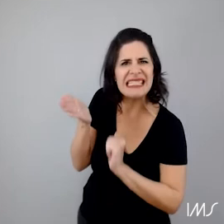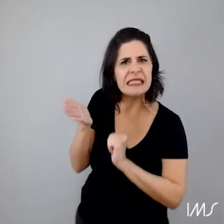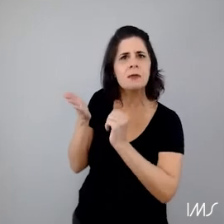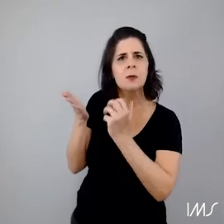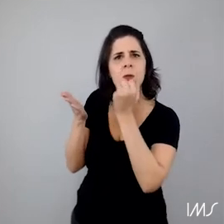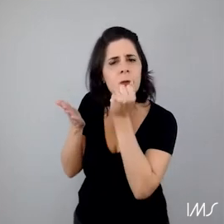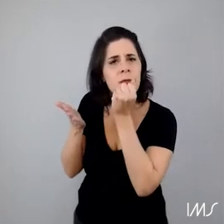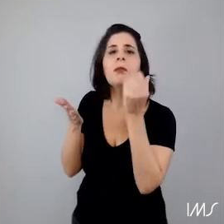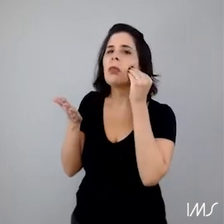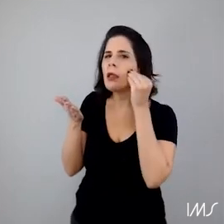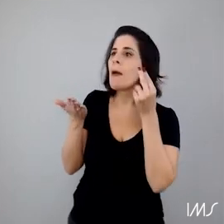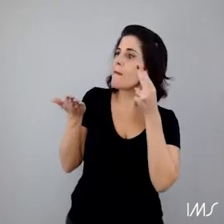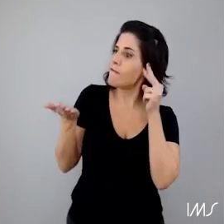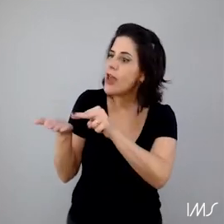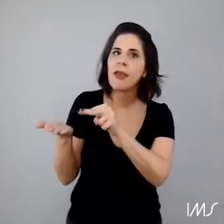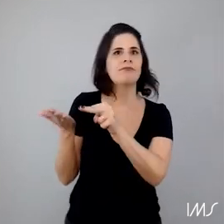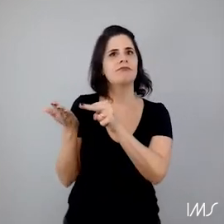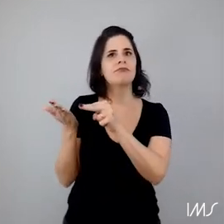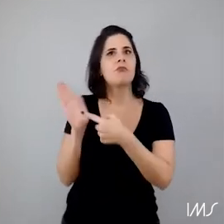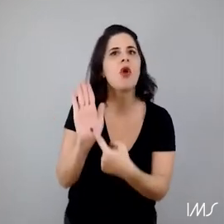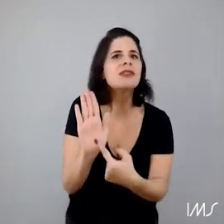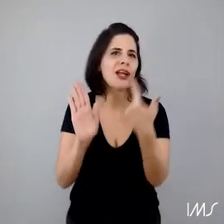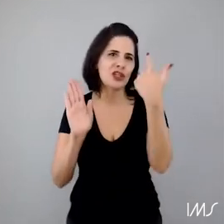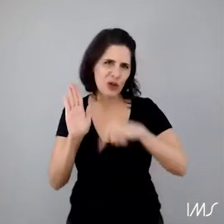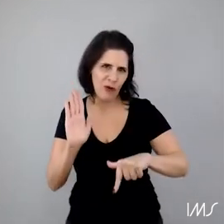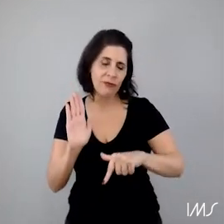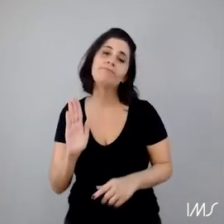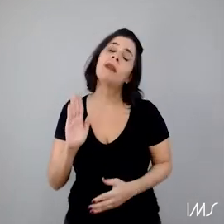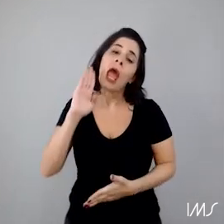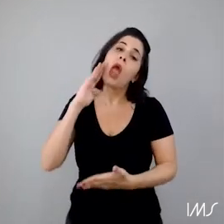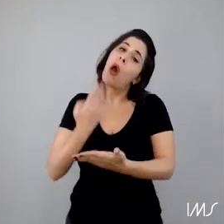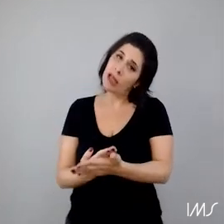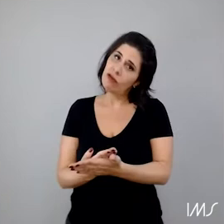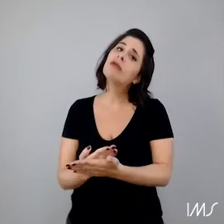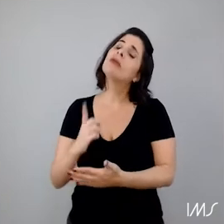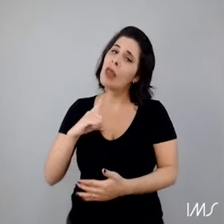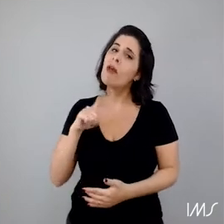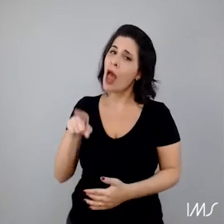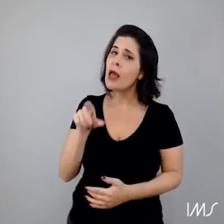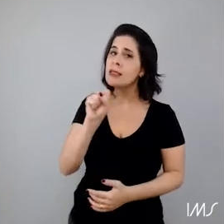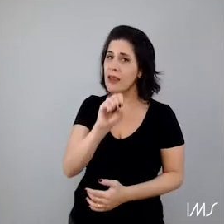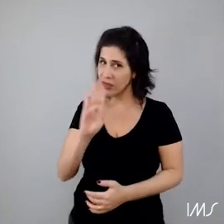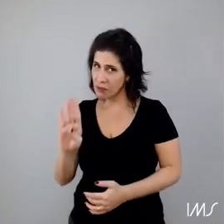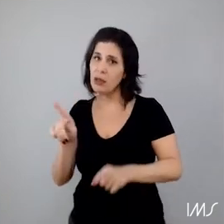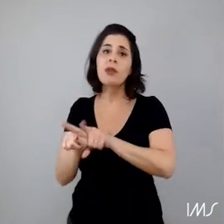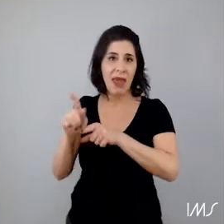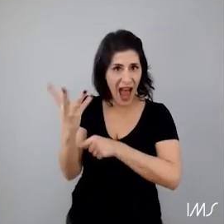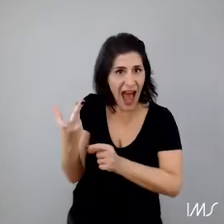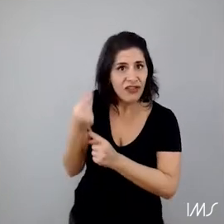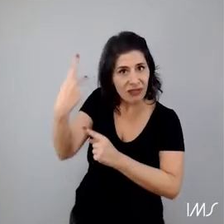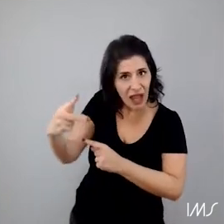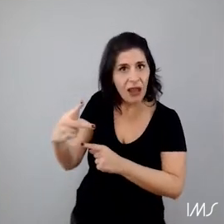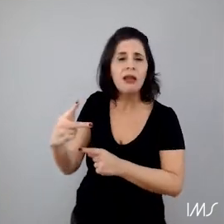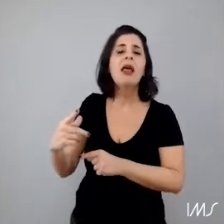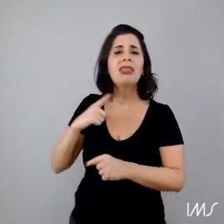sociais, históricos e culturais. Eu acredito que Estefânia Abreu e sua obra também sofreram diversas formas de apagamento. e merecem uma